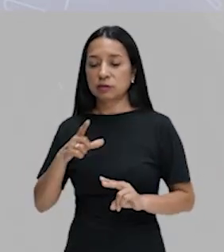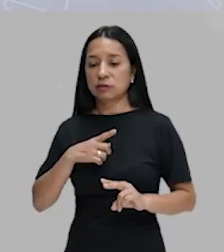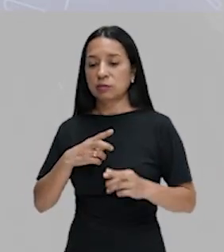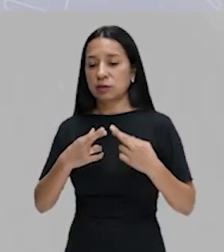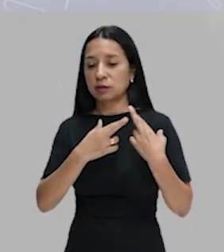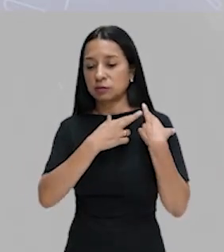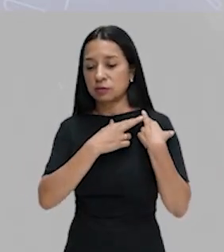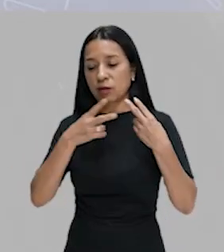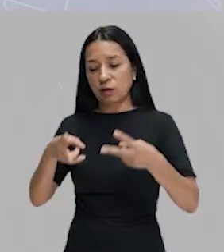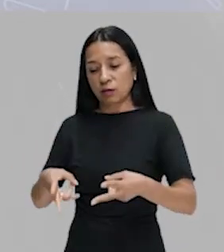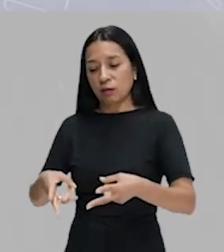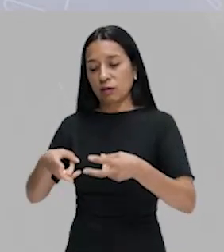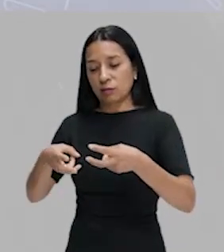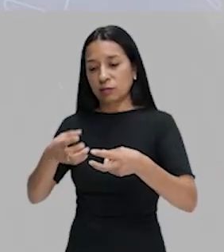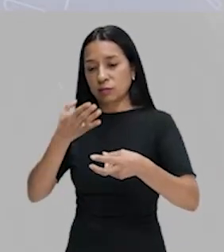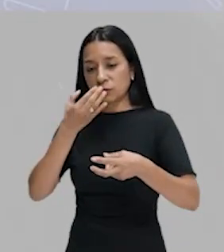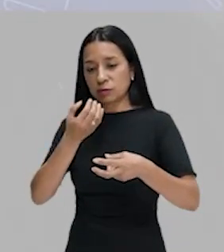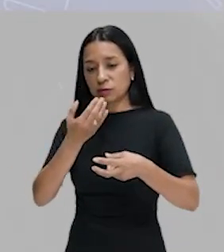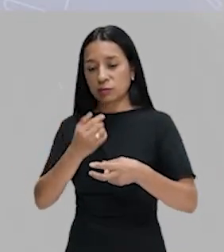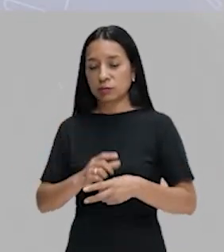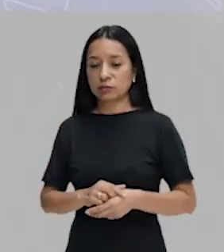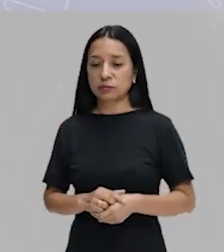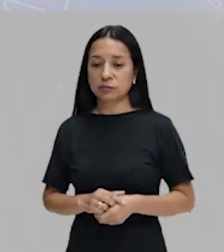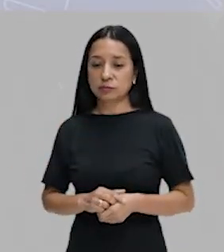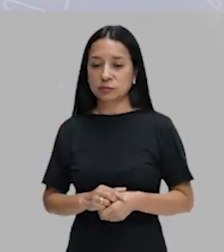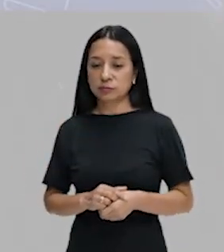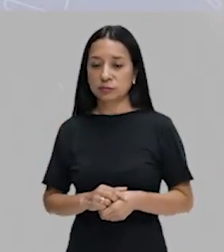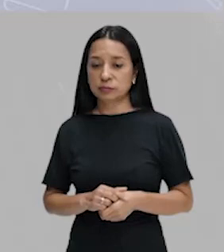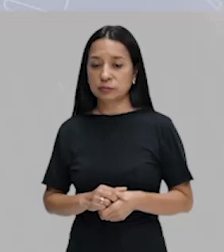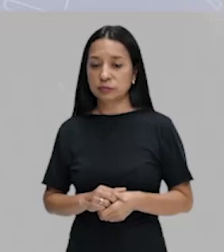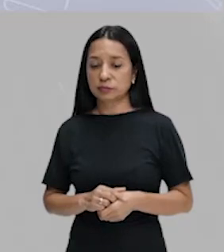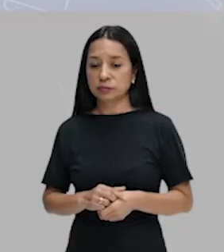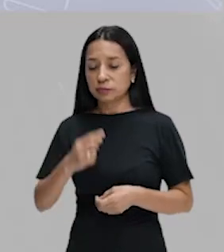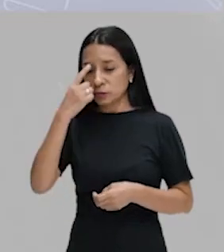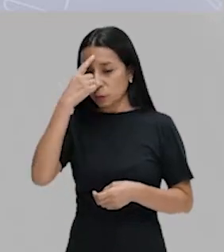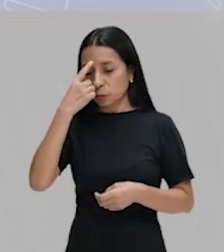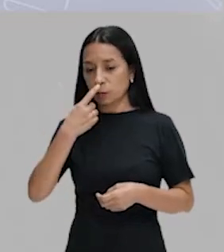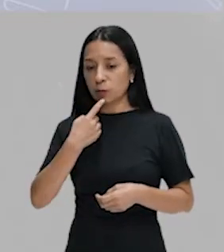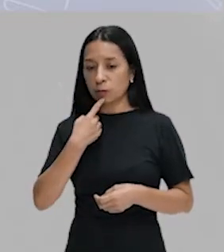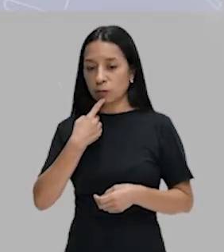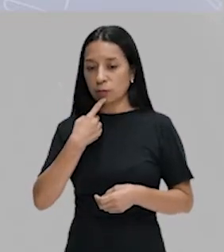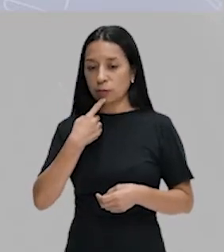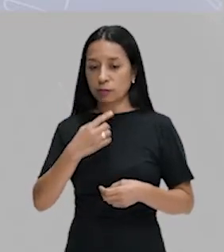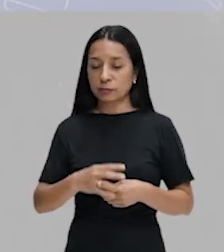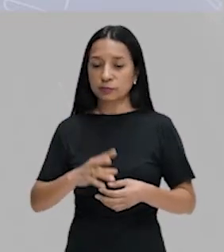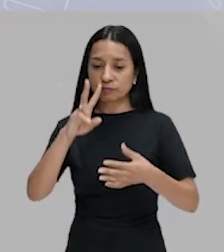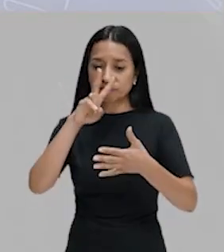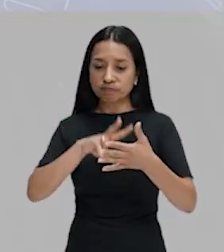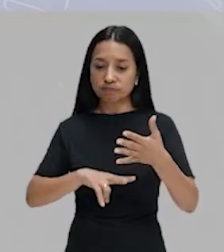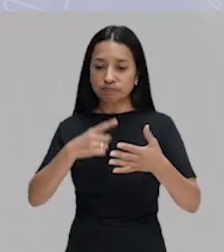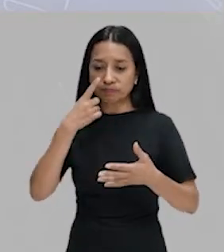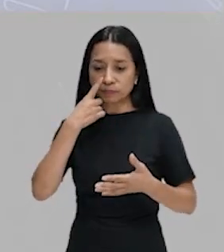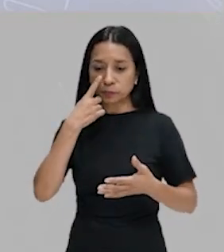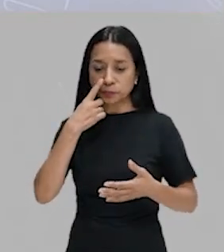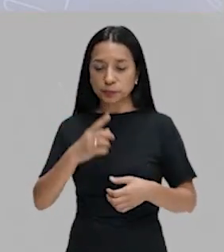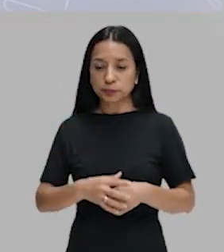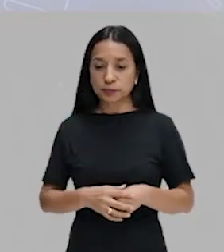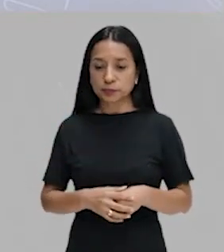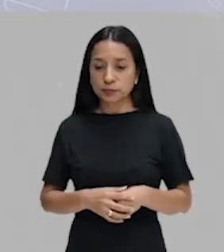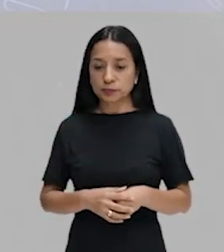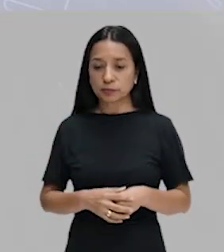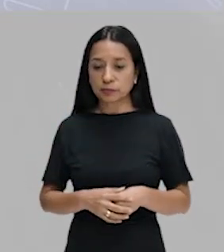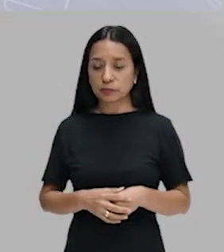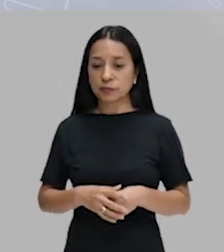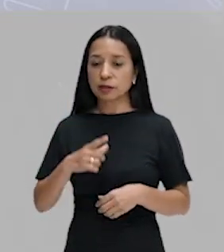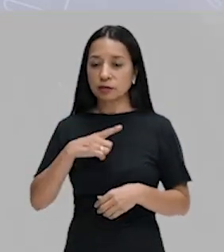captura de alimento, são chamados de dactilozoide. Animais que promovem, no caso aqui,